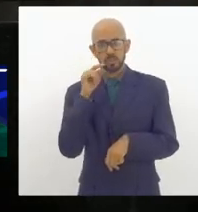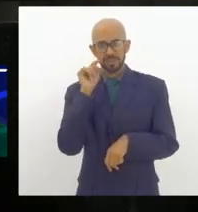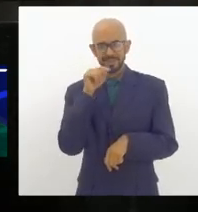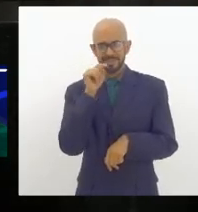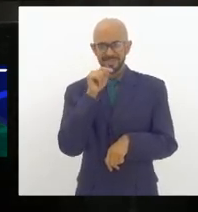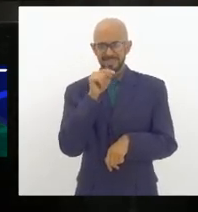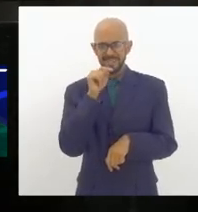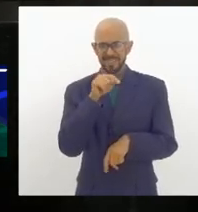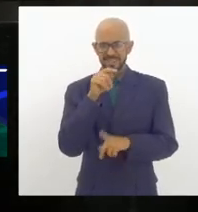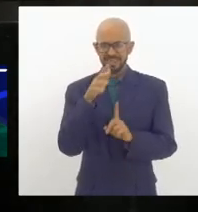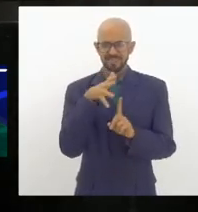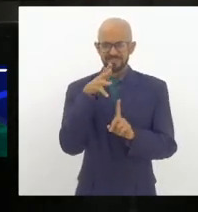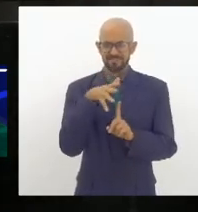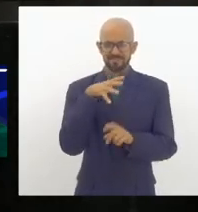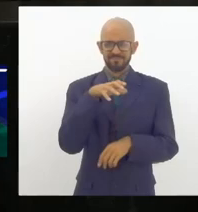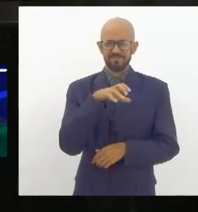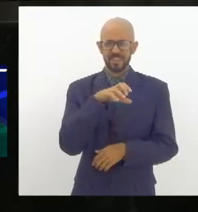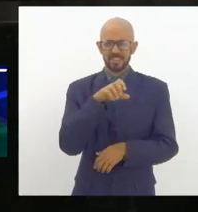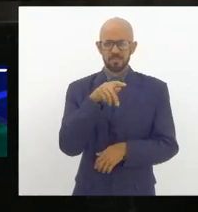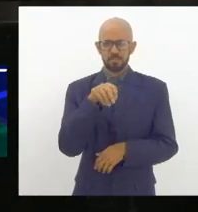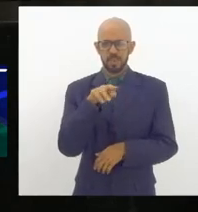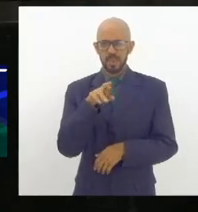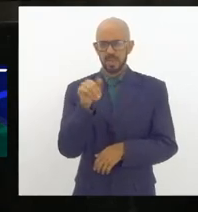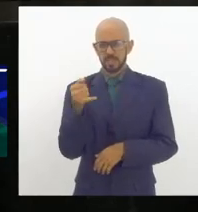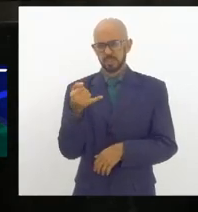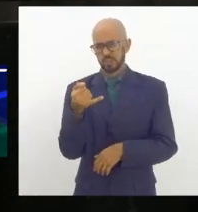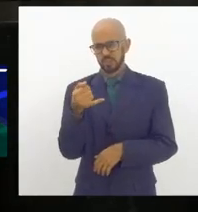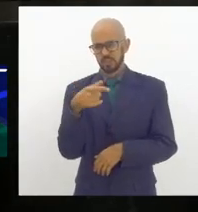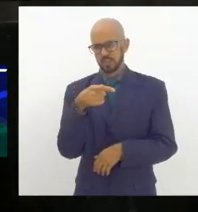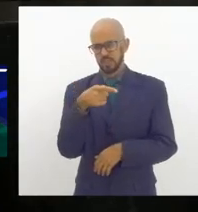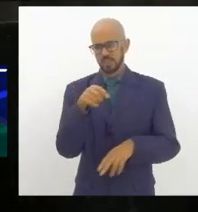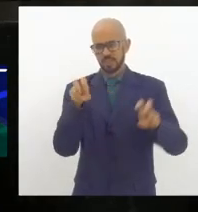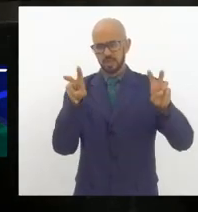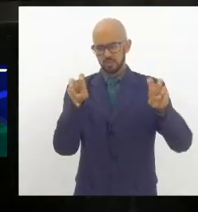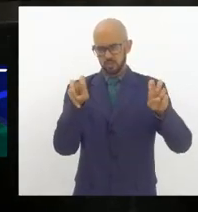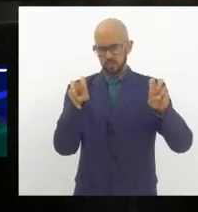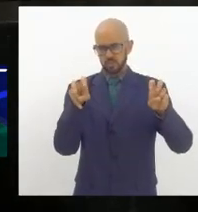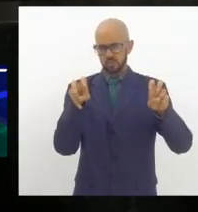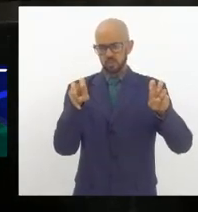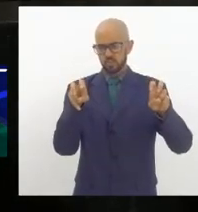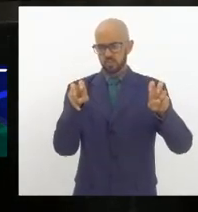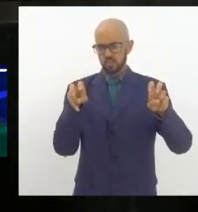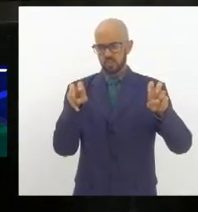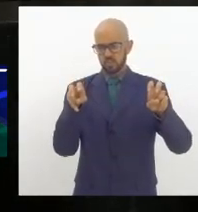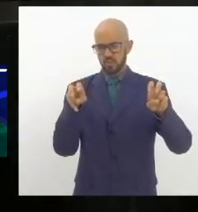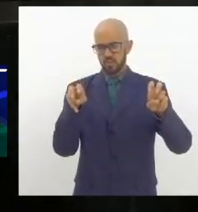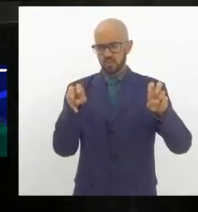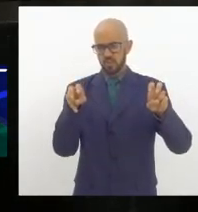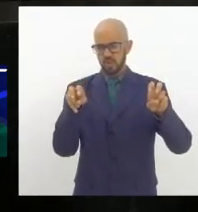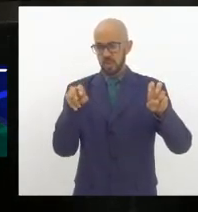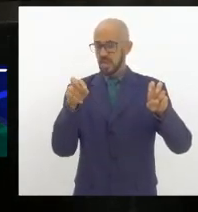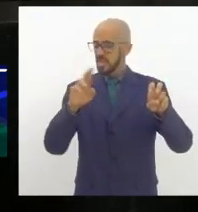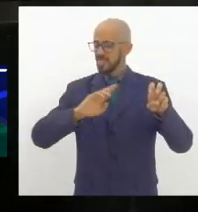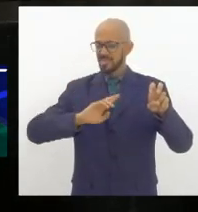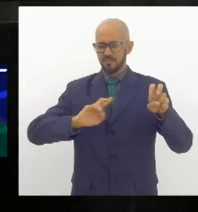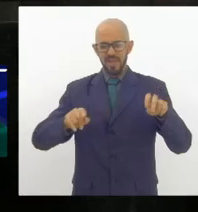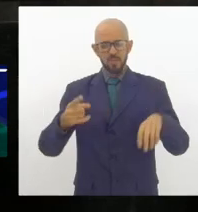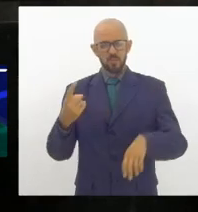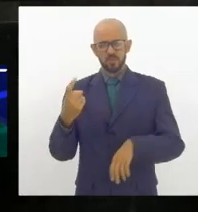caso da ceperj não me parece que seja um caso isolado